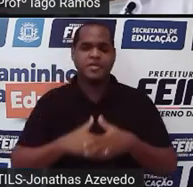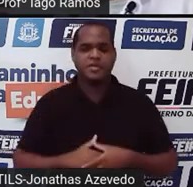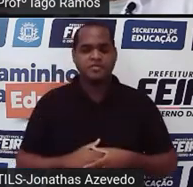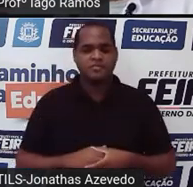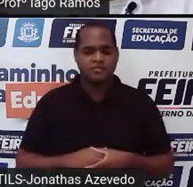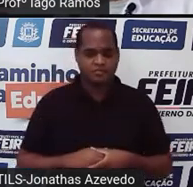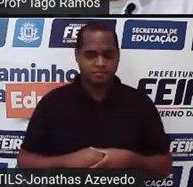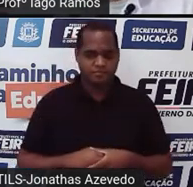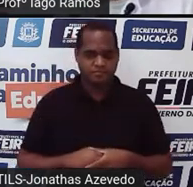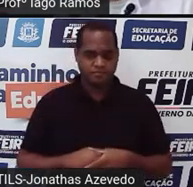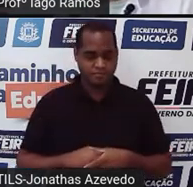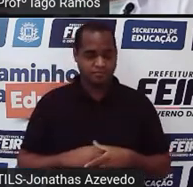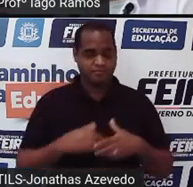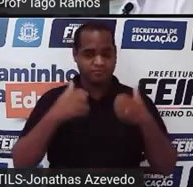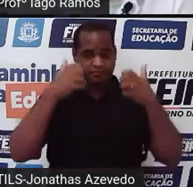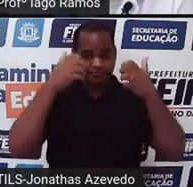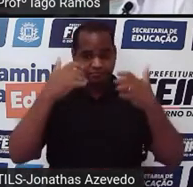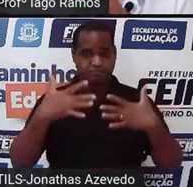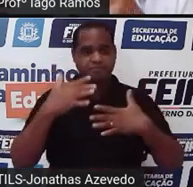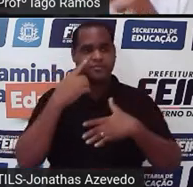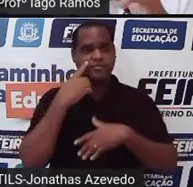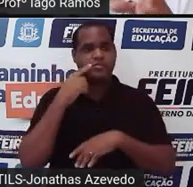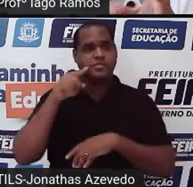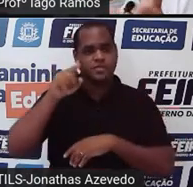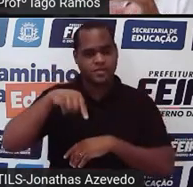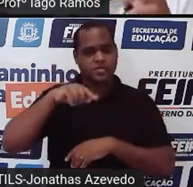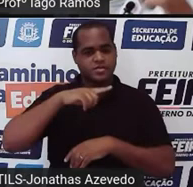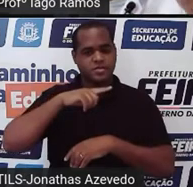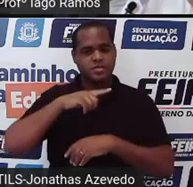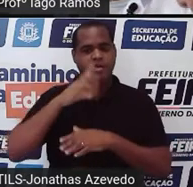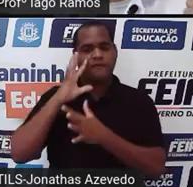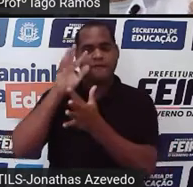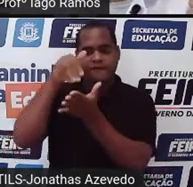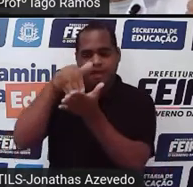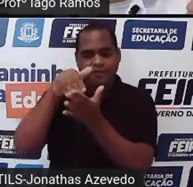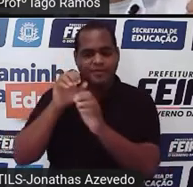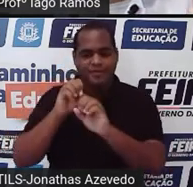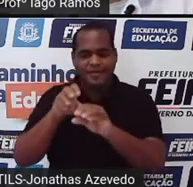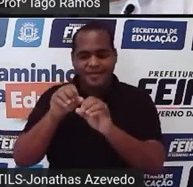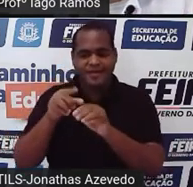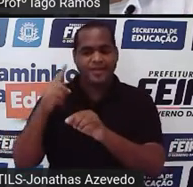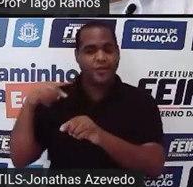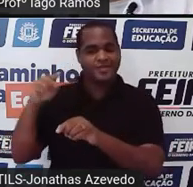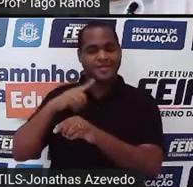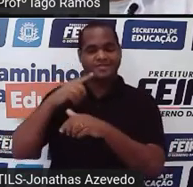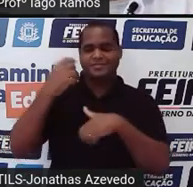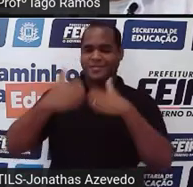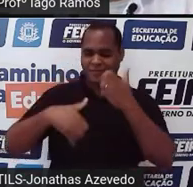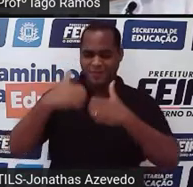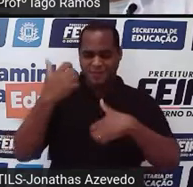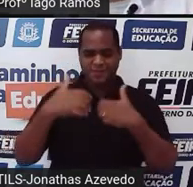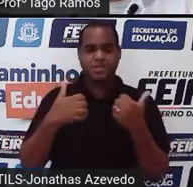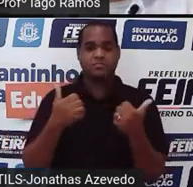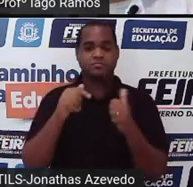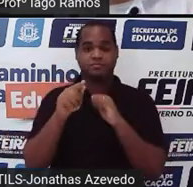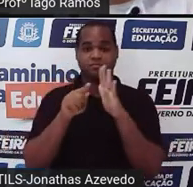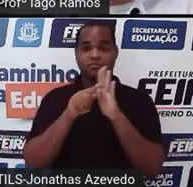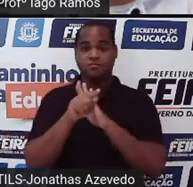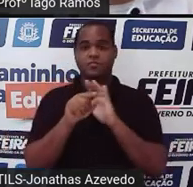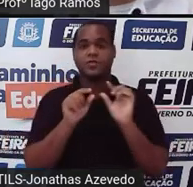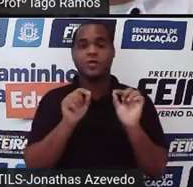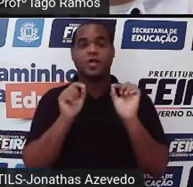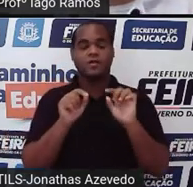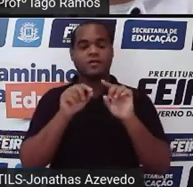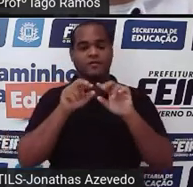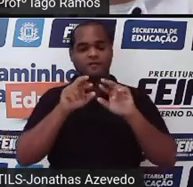é essa parte aqui a gente começou a ver quase que no final da aula anterior né E aí eu perguntei de que